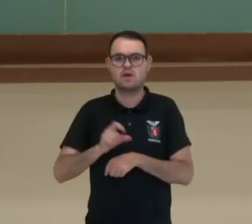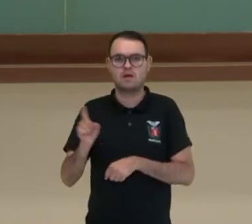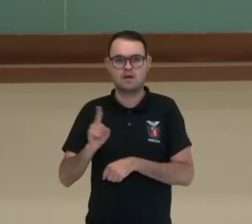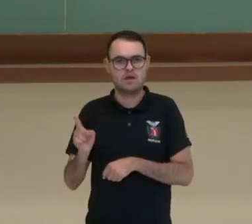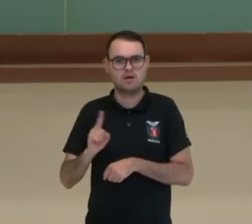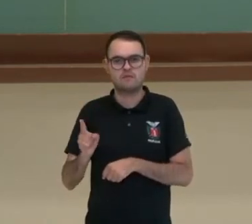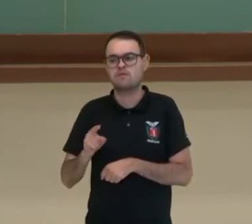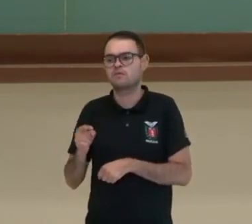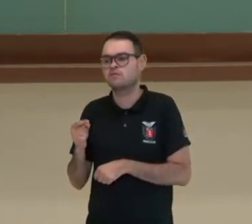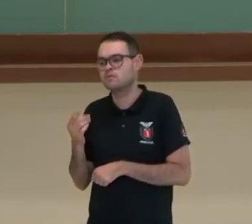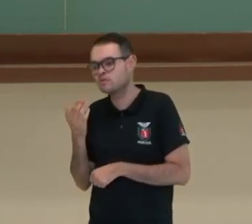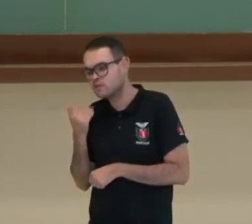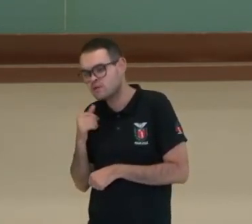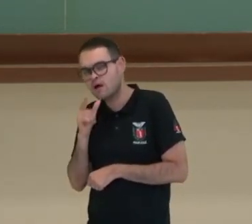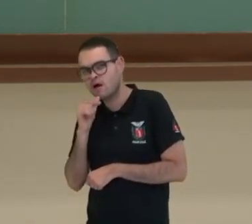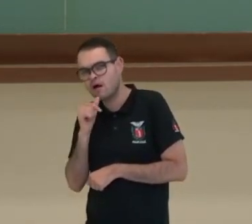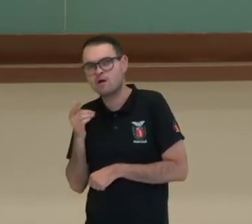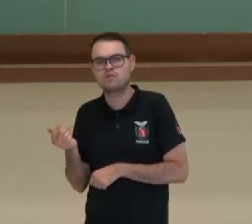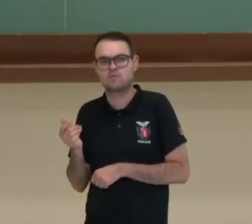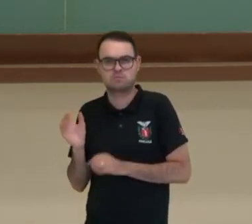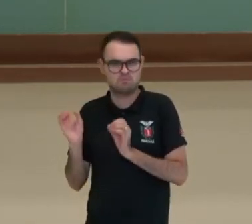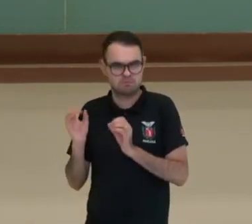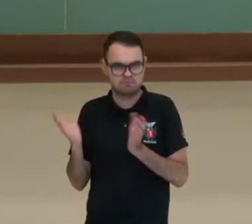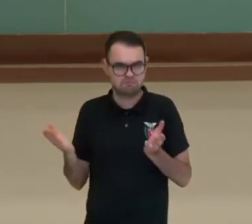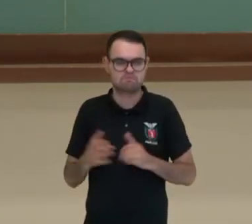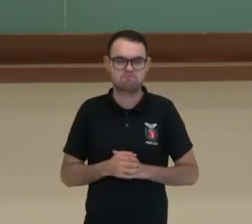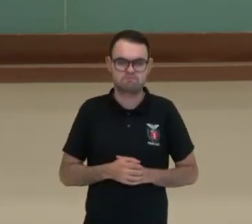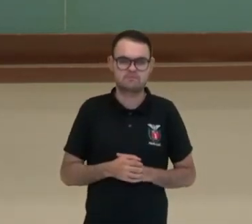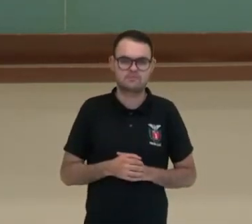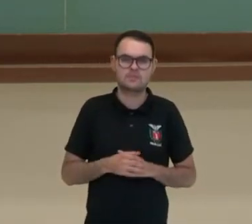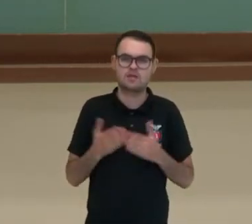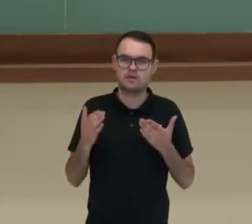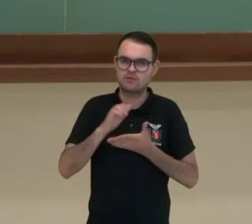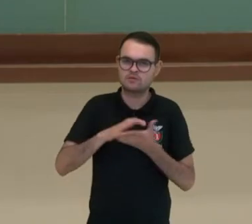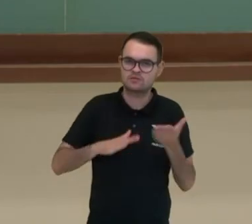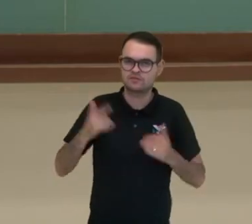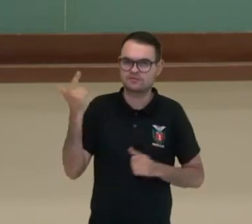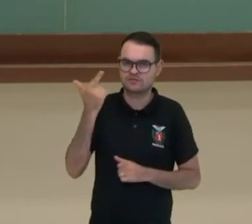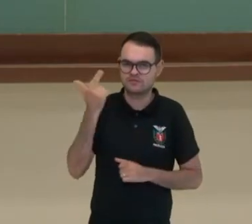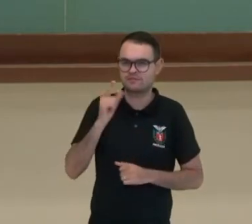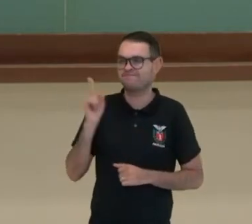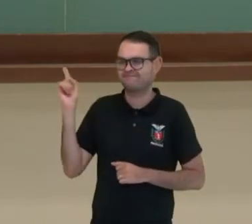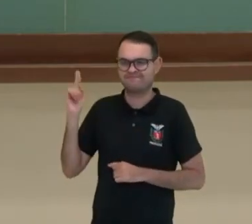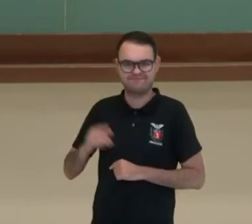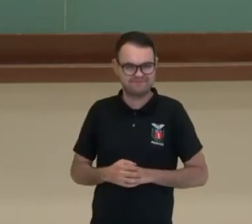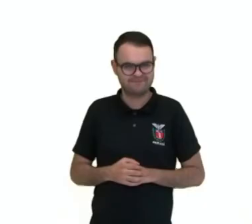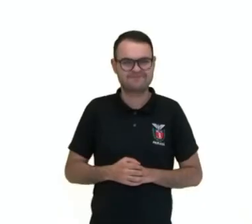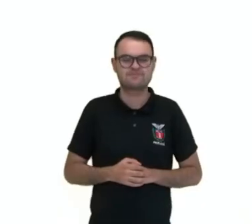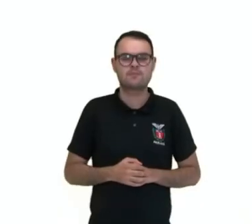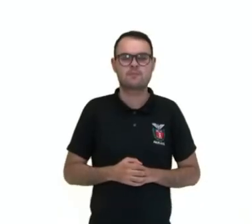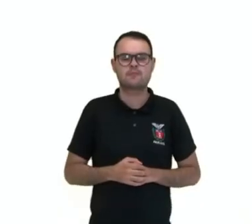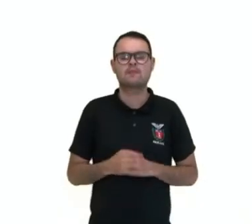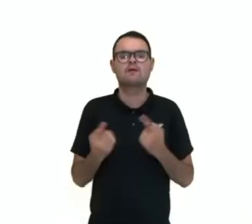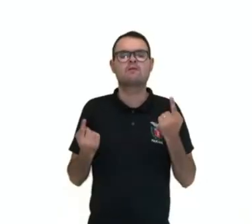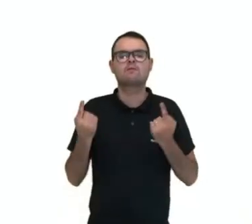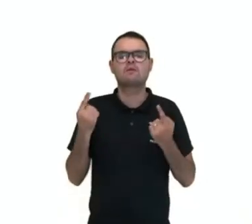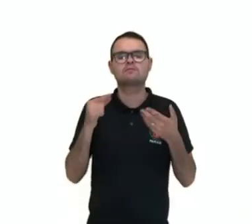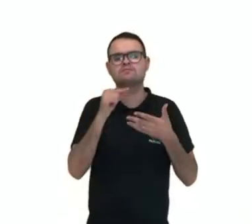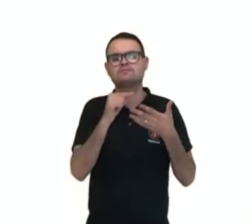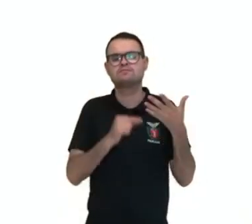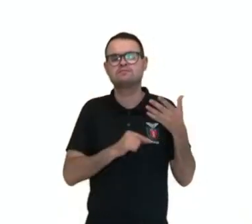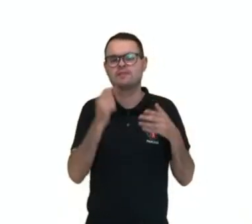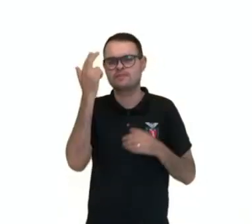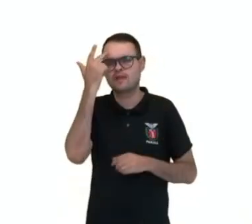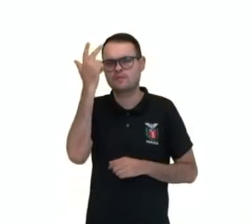beber água ou coisa assim. Tá? Mas vamos então para mais uma atividade da nossa aula de hoje. Quais elementos